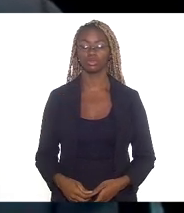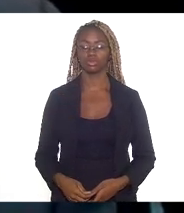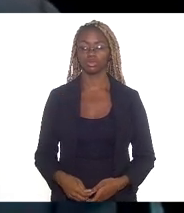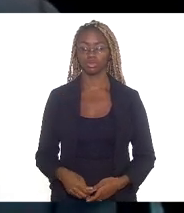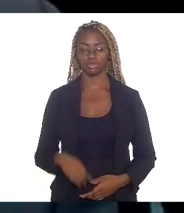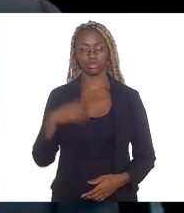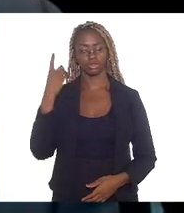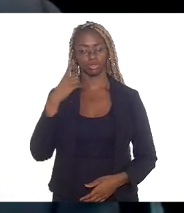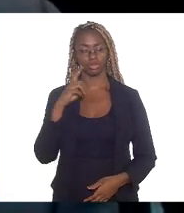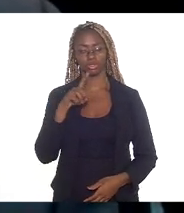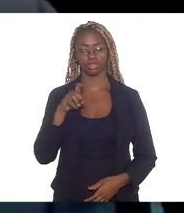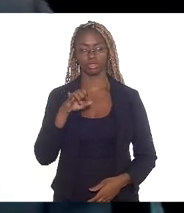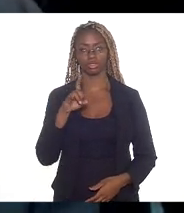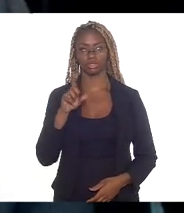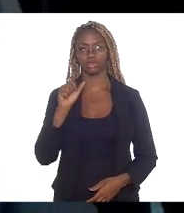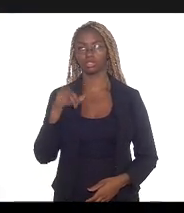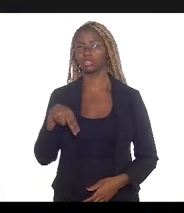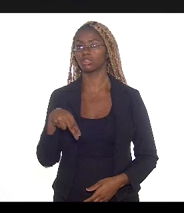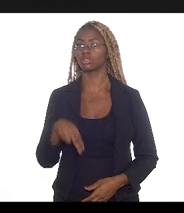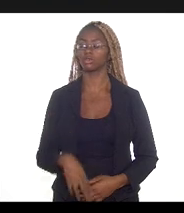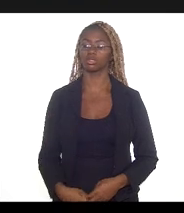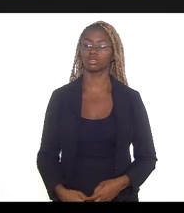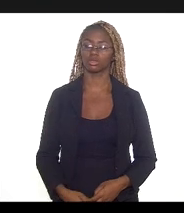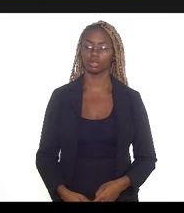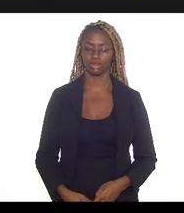Deputada Zeidan.